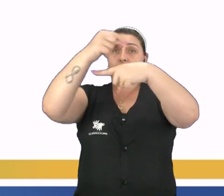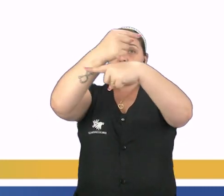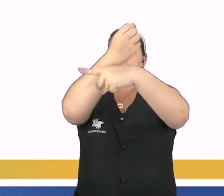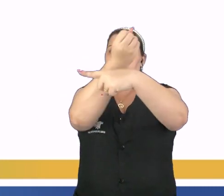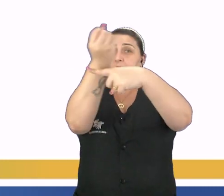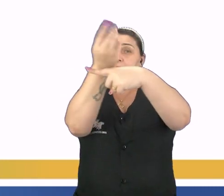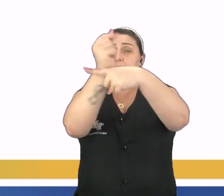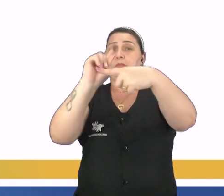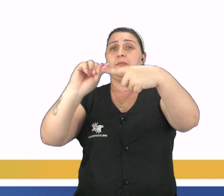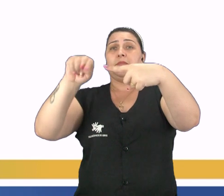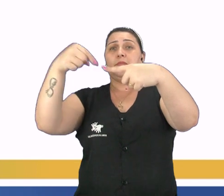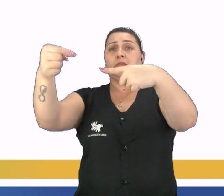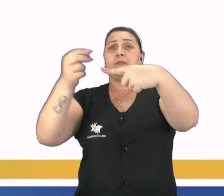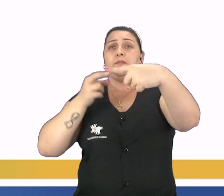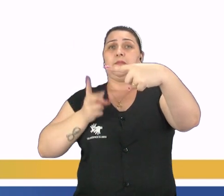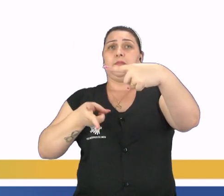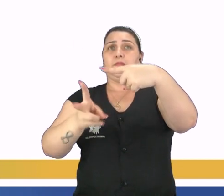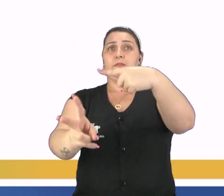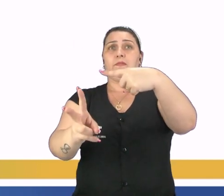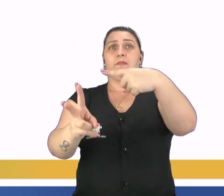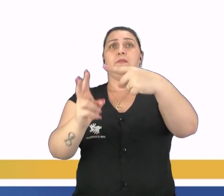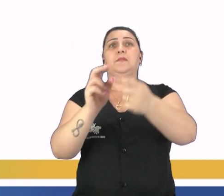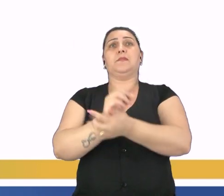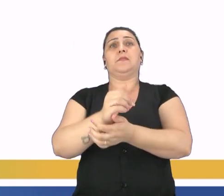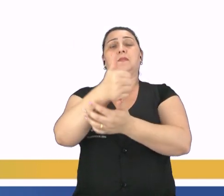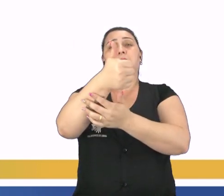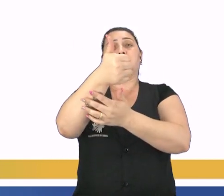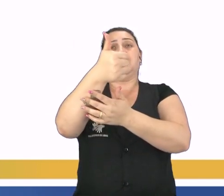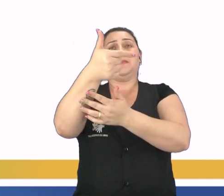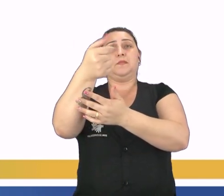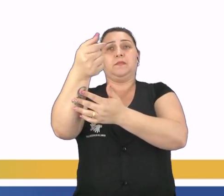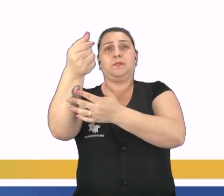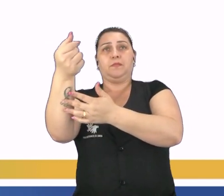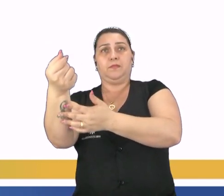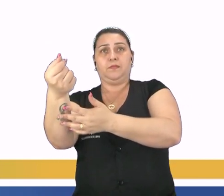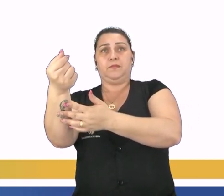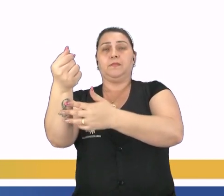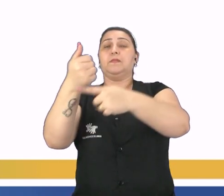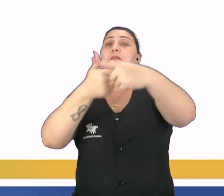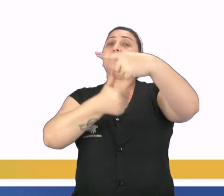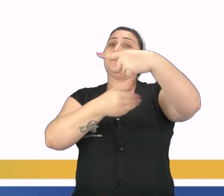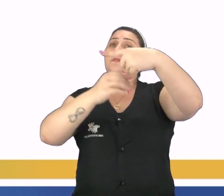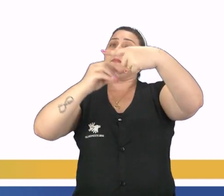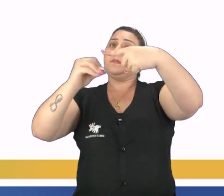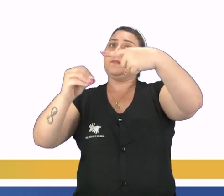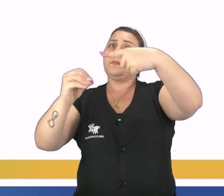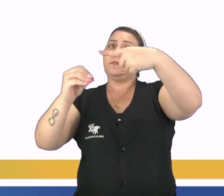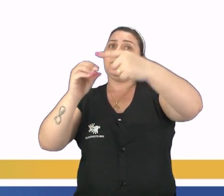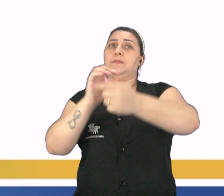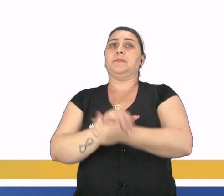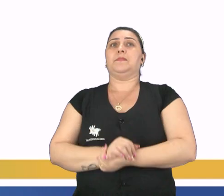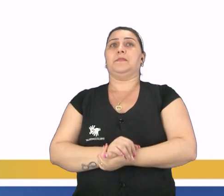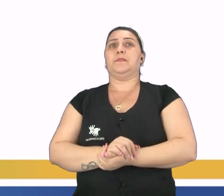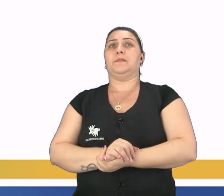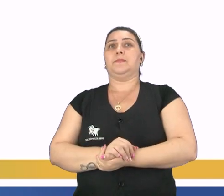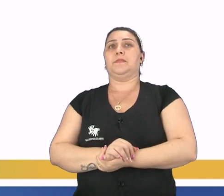para depois eu prosseguir. Então, eu tenho 15 vezes 80, que vai dar 1.200. Eu tenho 1.200 sobre